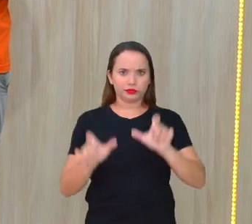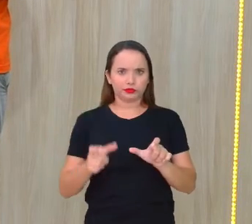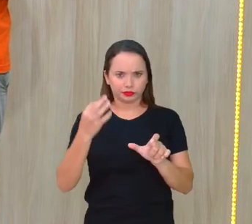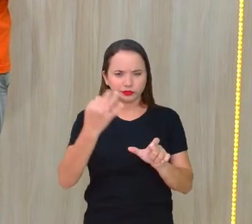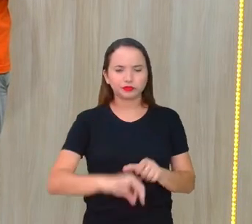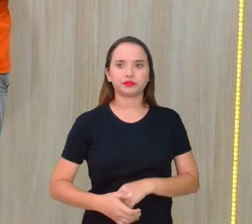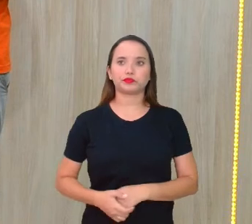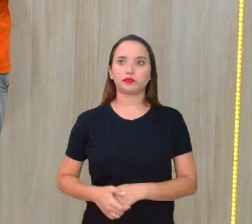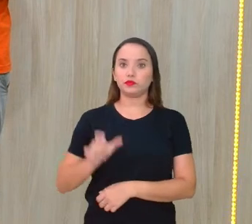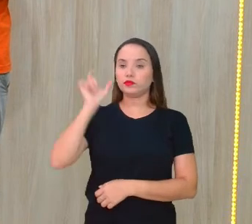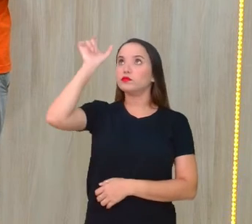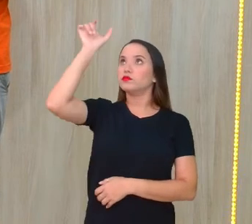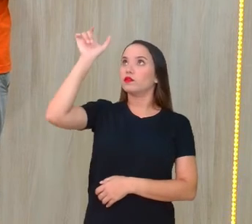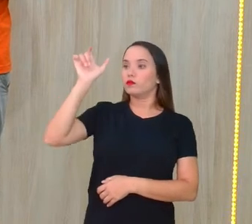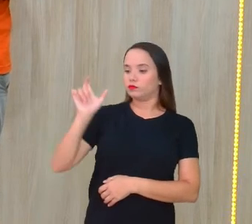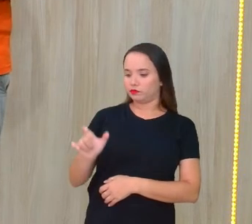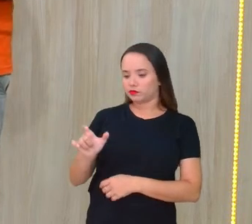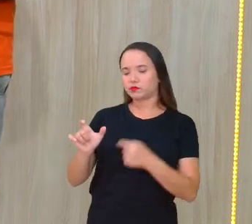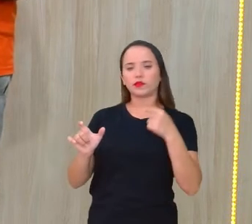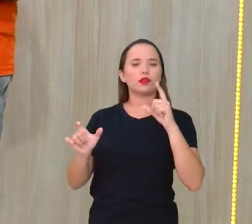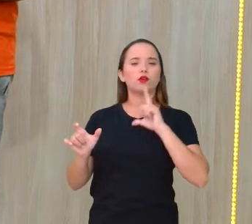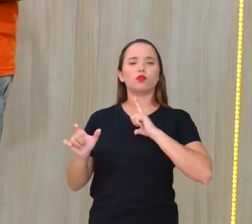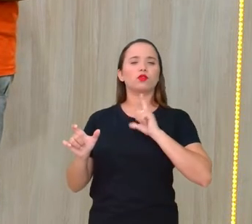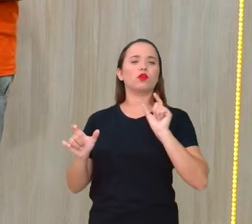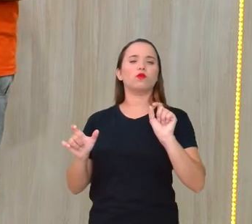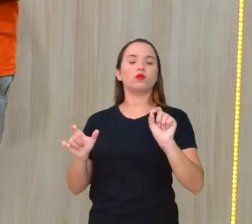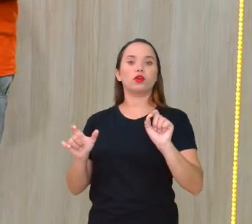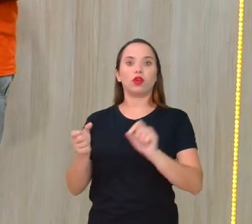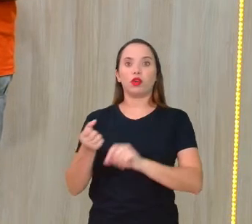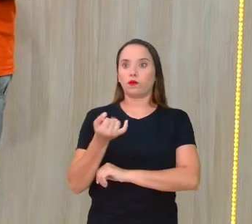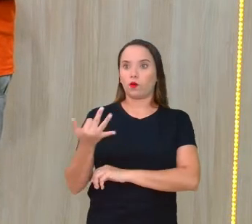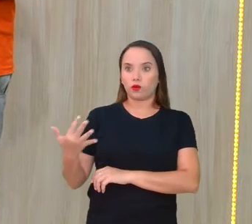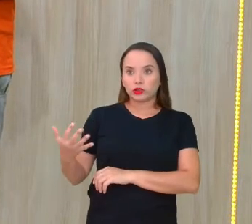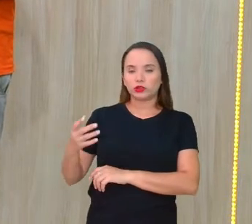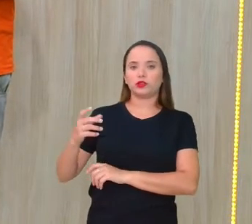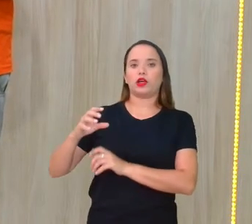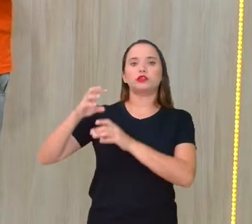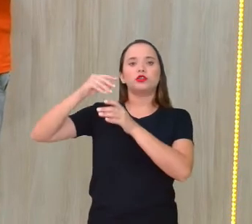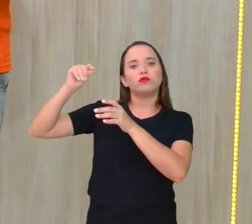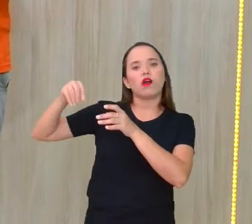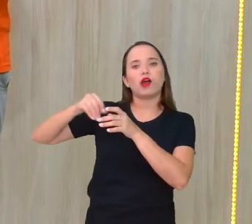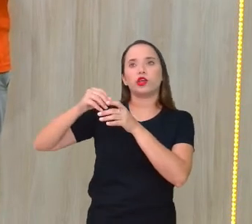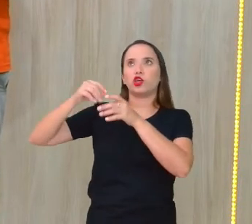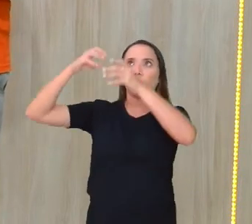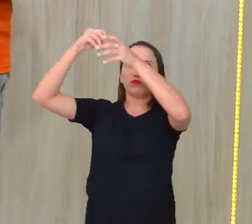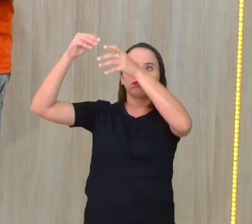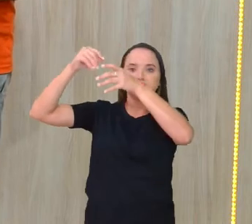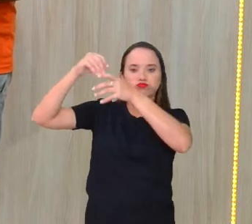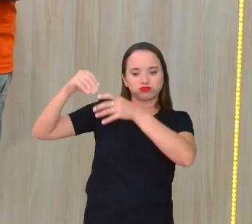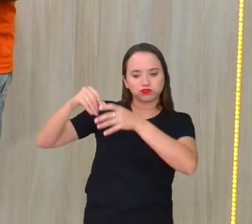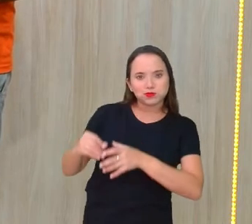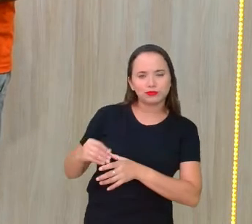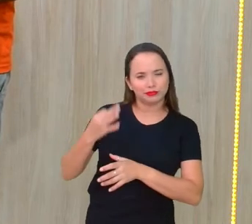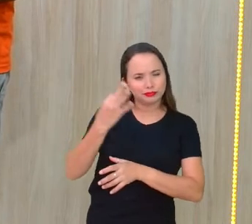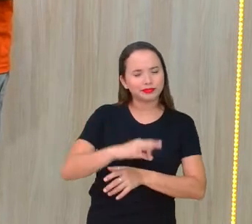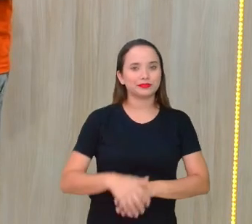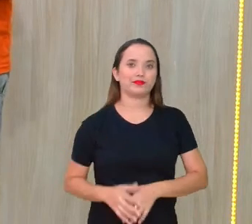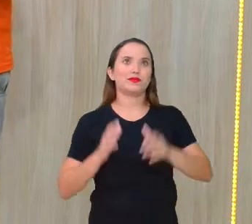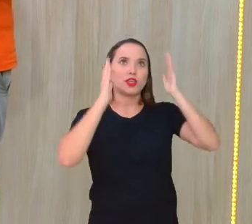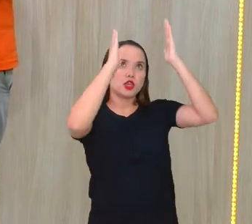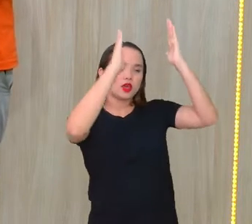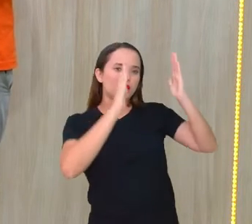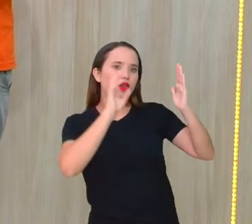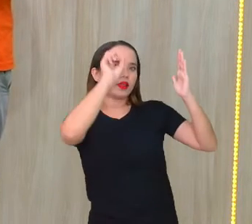de cima para baixo, eu tenho ali a quantidade de farinha e a quantidade de pães. Então, observa, uma quantidade de